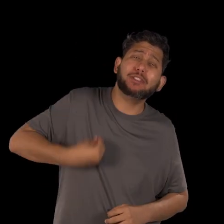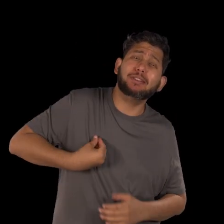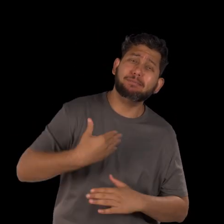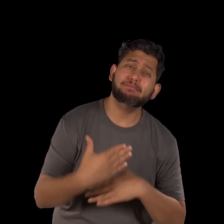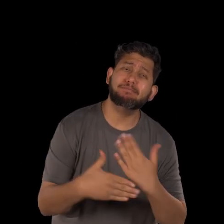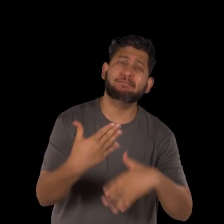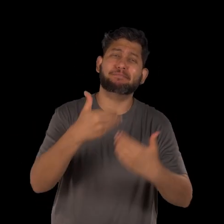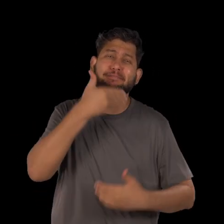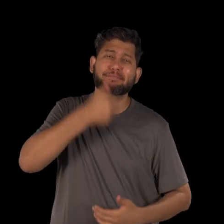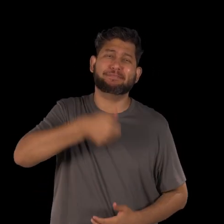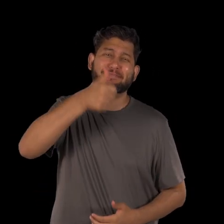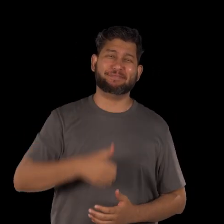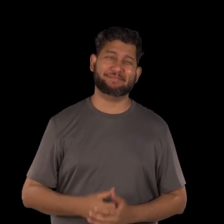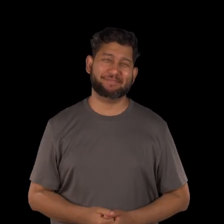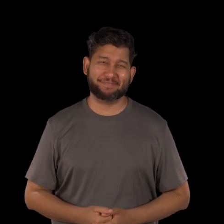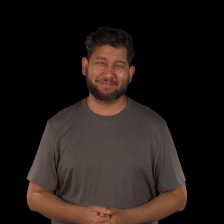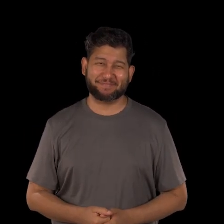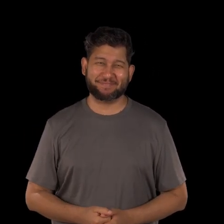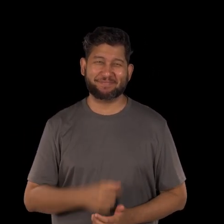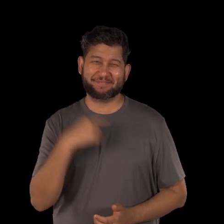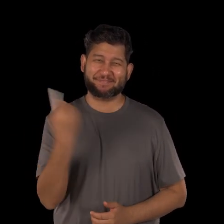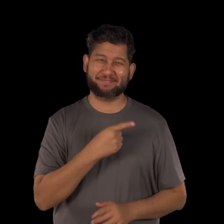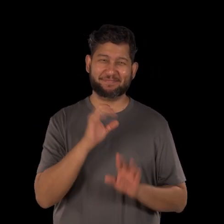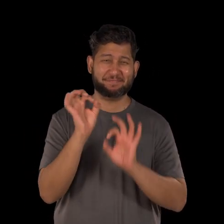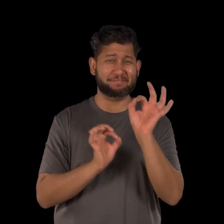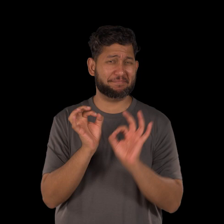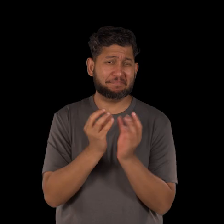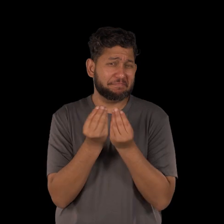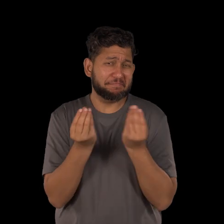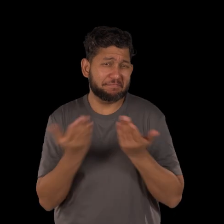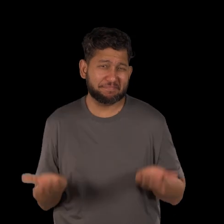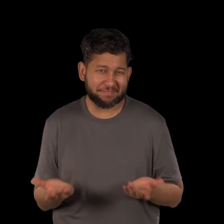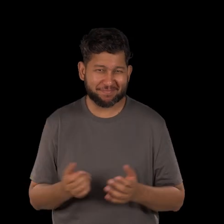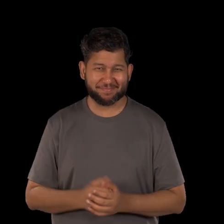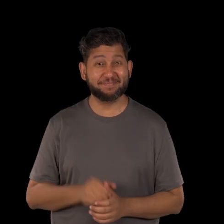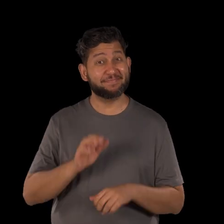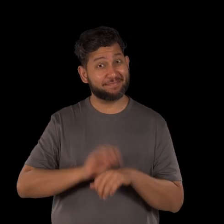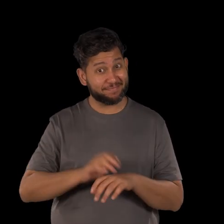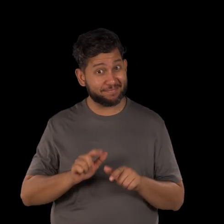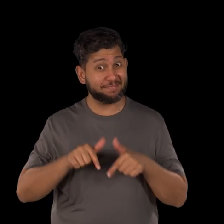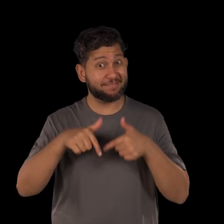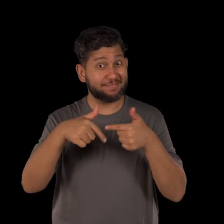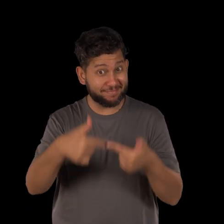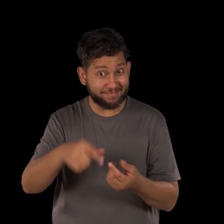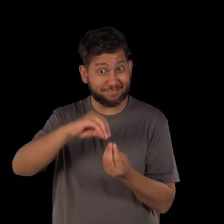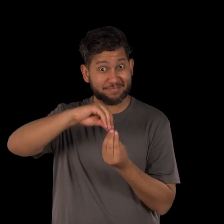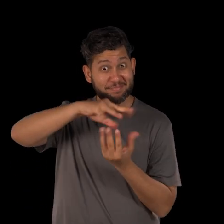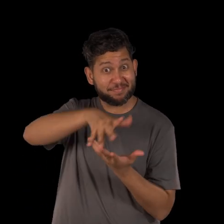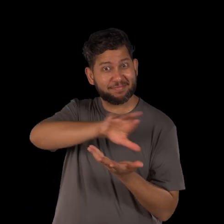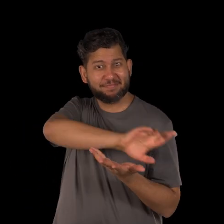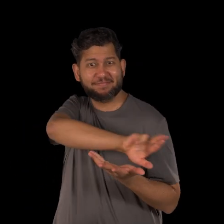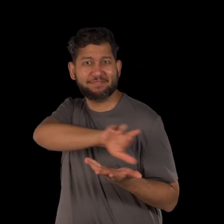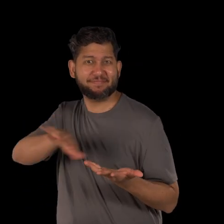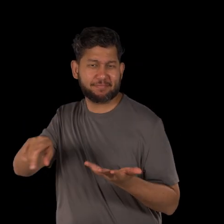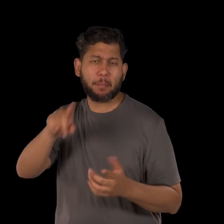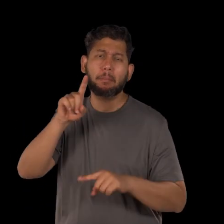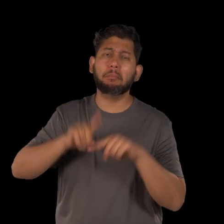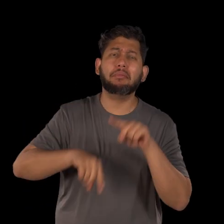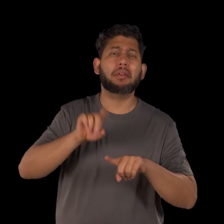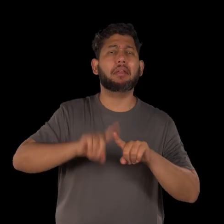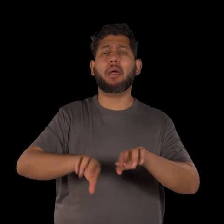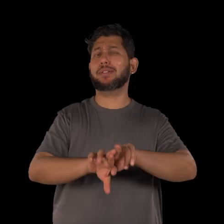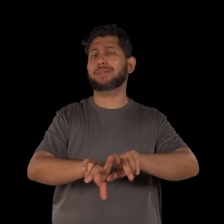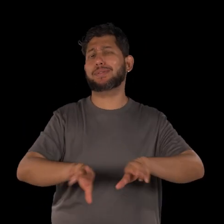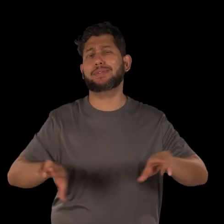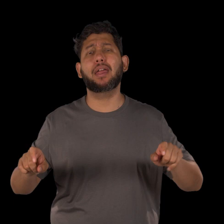dia. Como é composto esse projeto? Ele é uma ação cultural transmídia, composta de materiais com